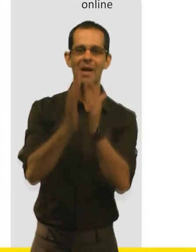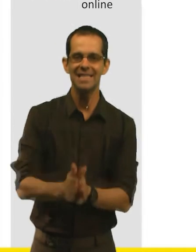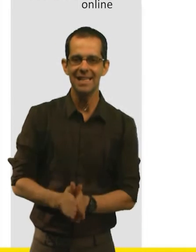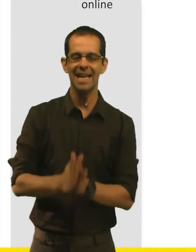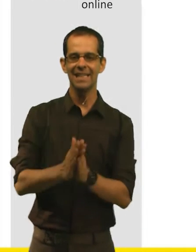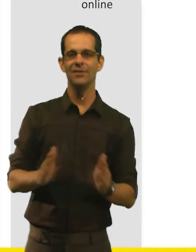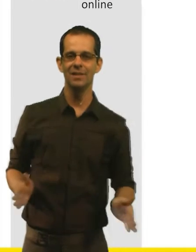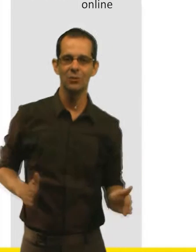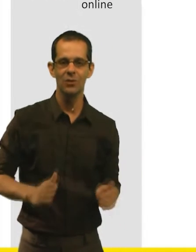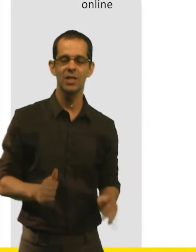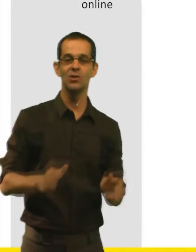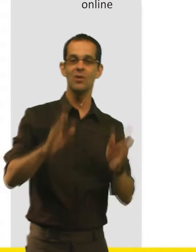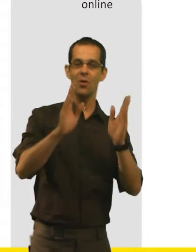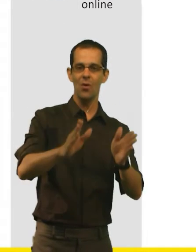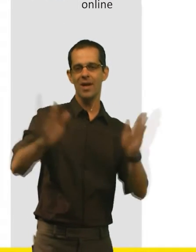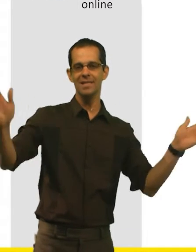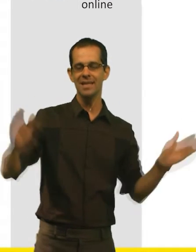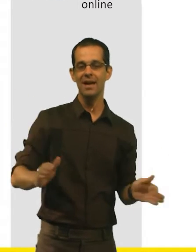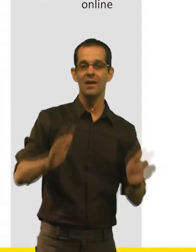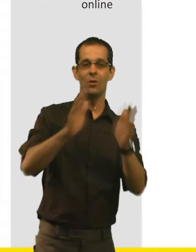é um prazer estar aqui falando com vocês sobre